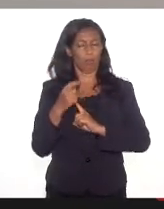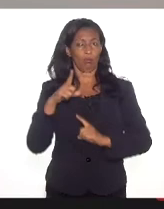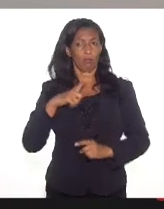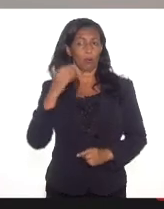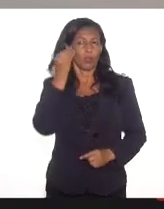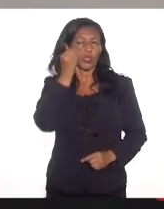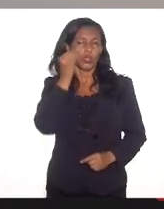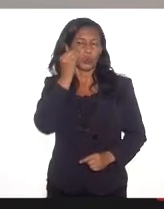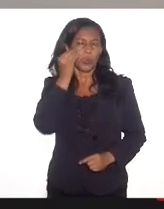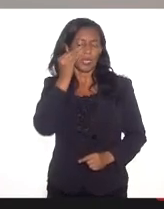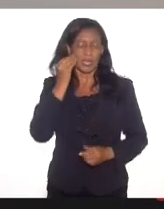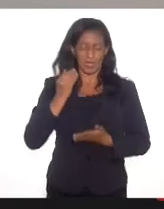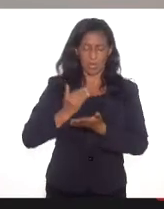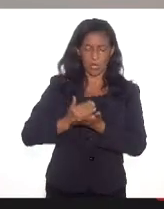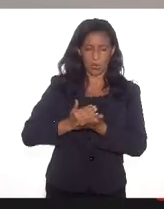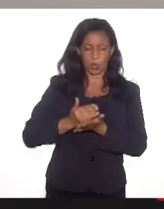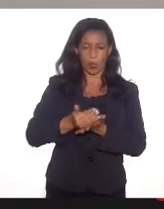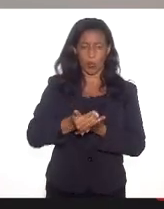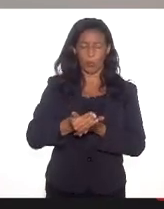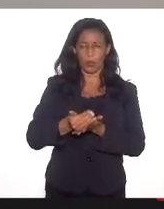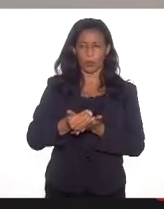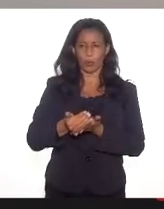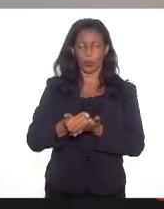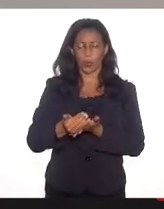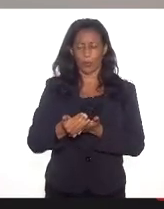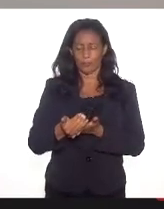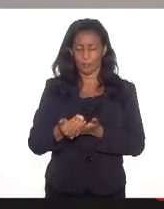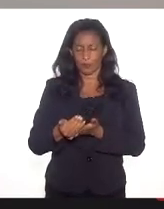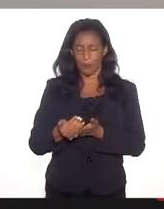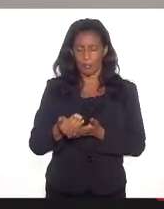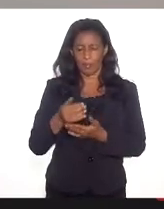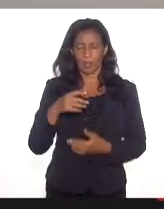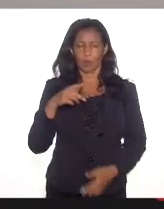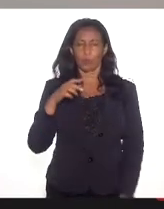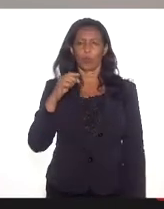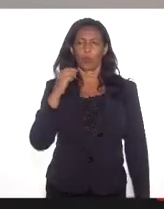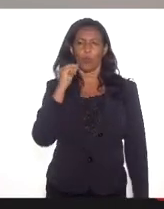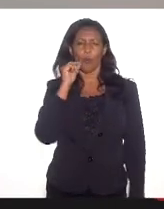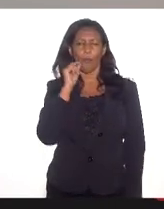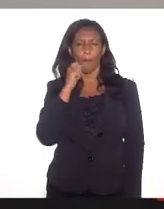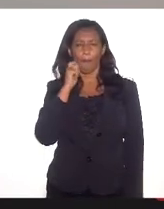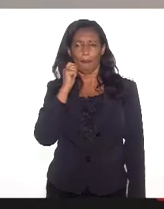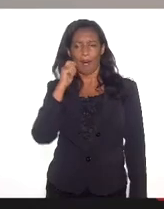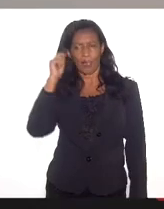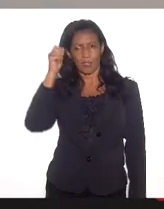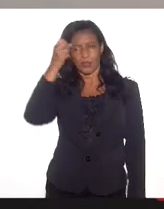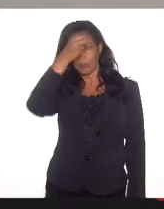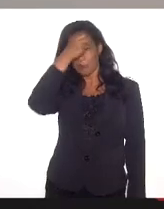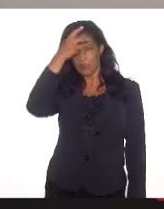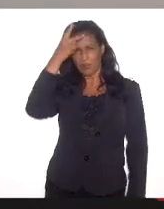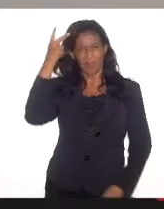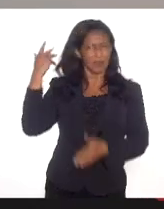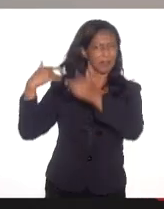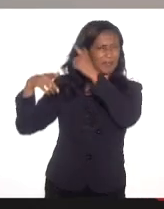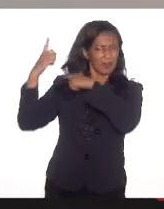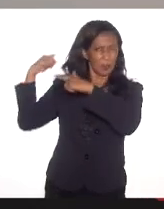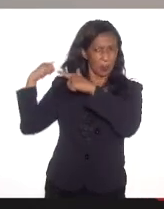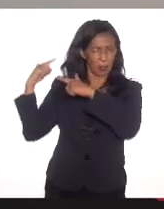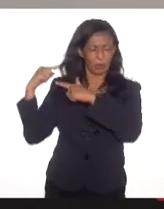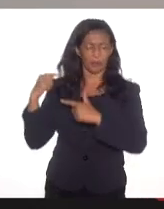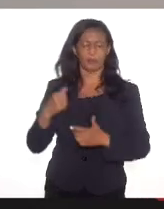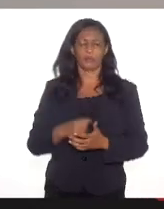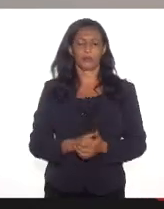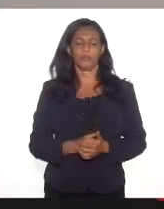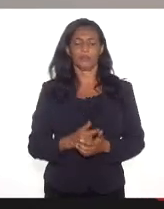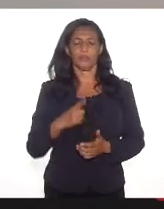que começou ainda na em penúltima gestão do Eduardo Paes liderada pelo estudo a passo pela ONU Habitat